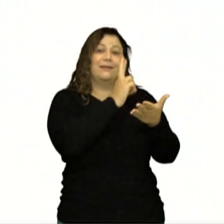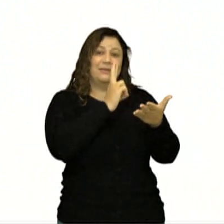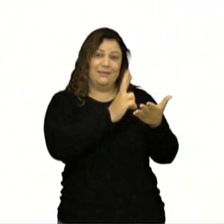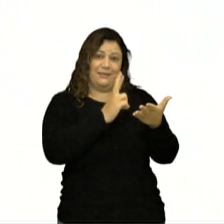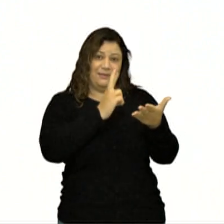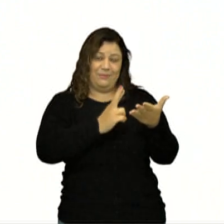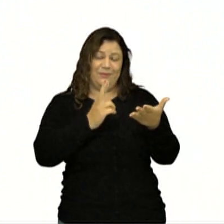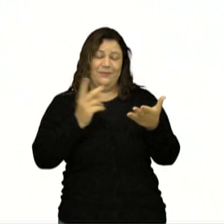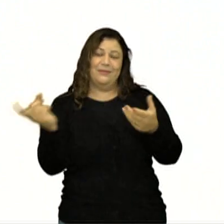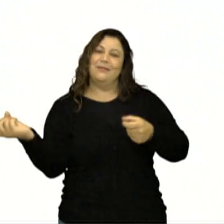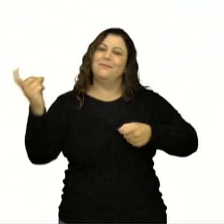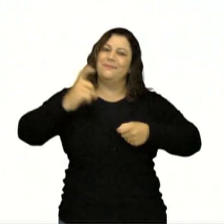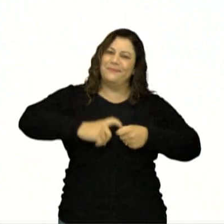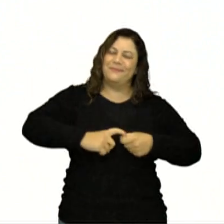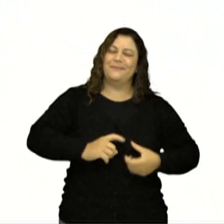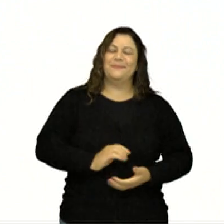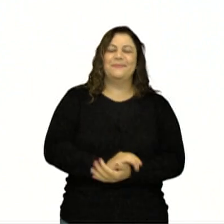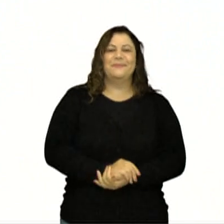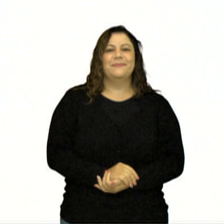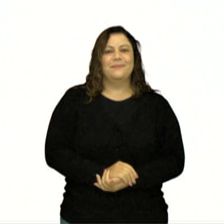e nós voltamos com a correção.